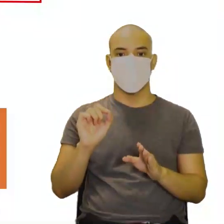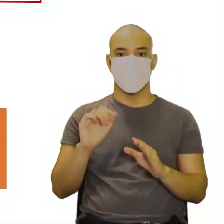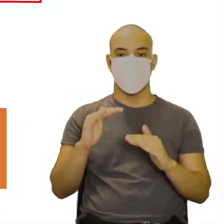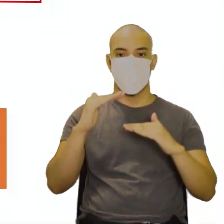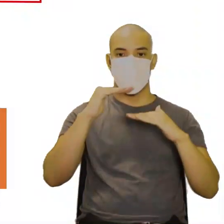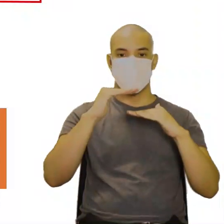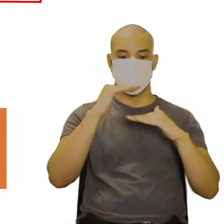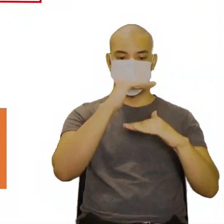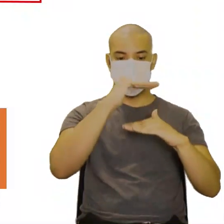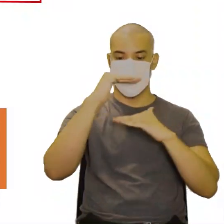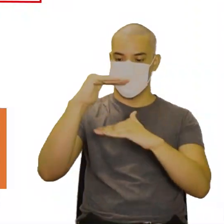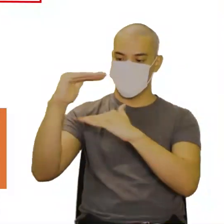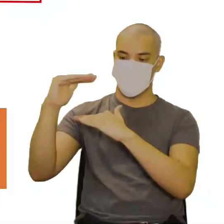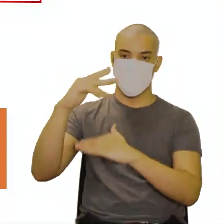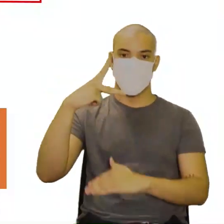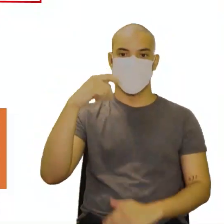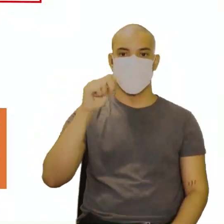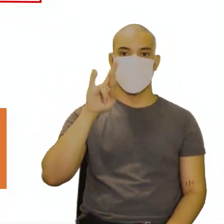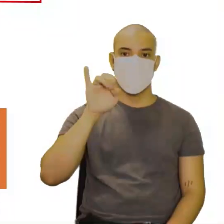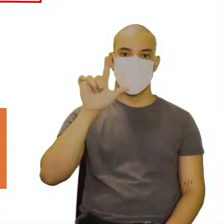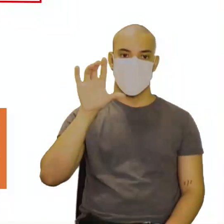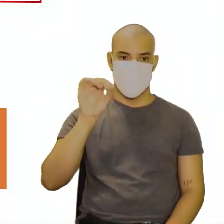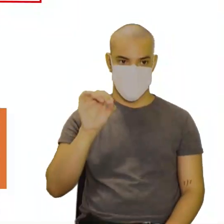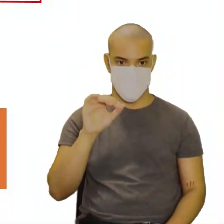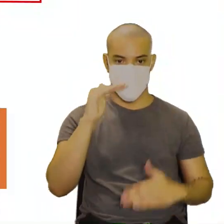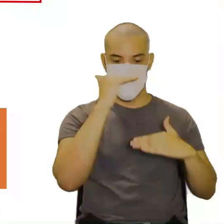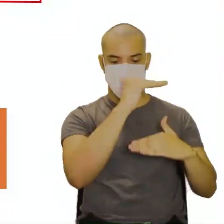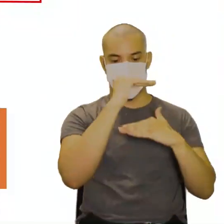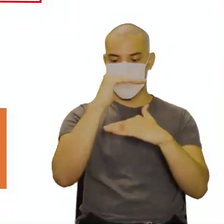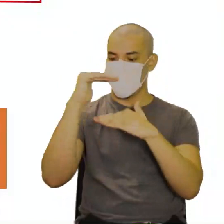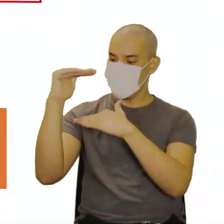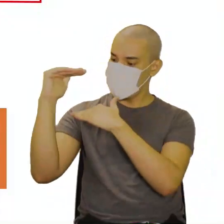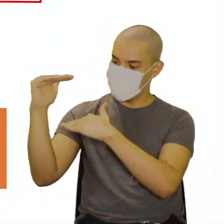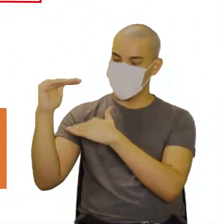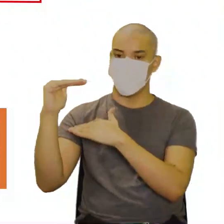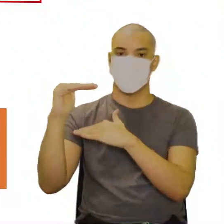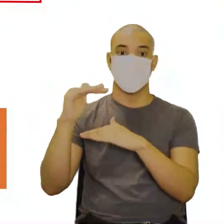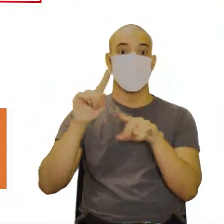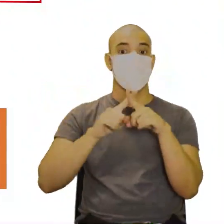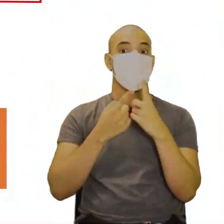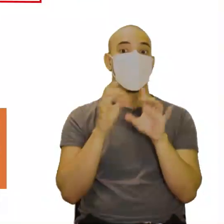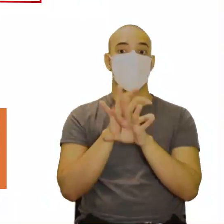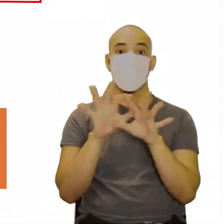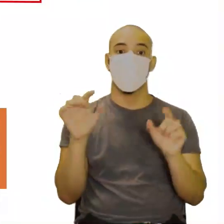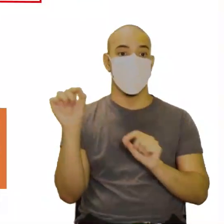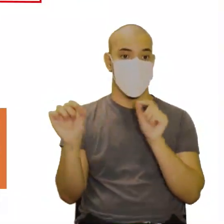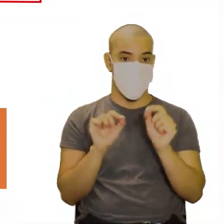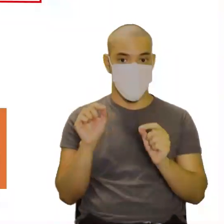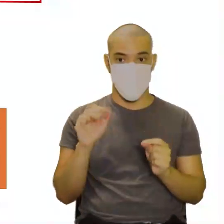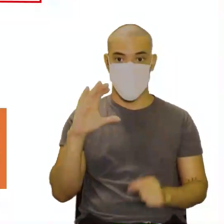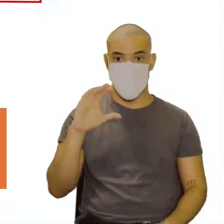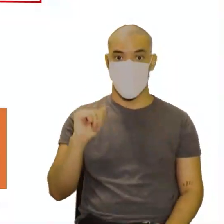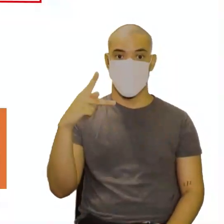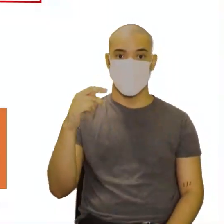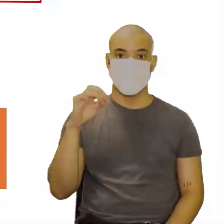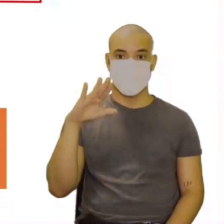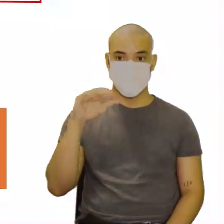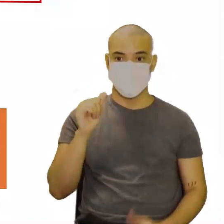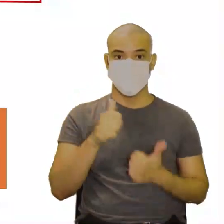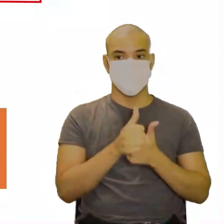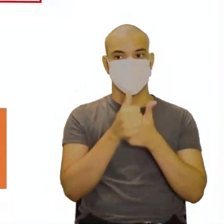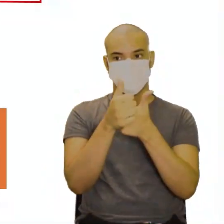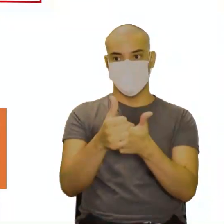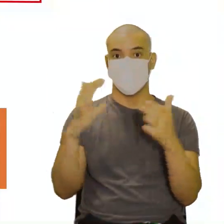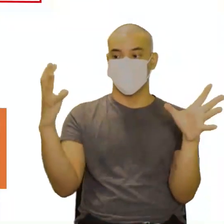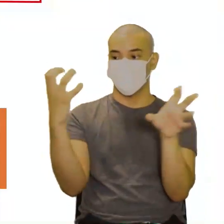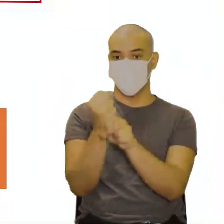A voltagem continua sendo igual porque está em paralelo, mas nesse caso a capacitância equivalente é a